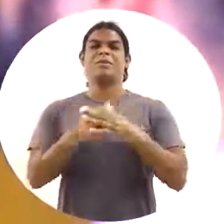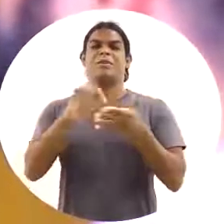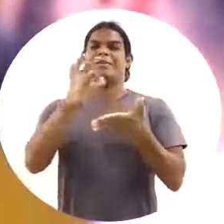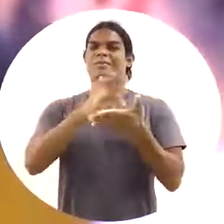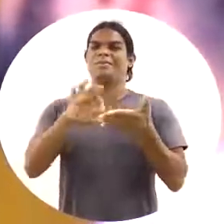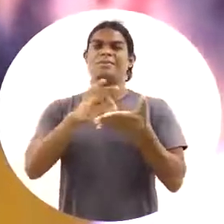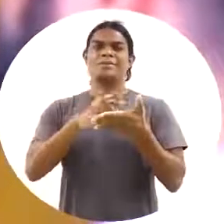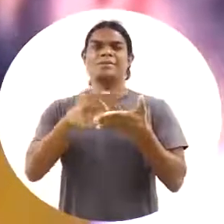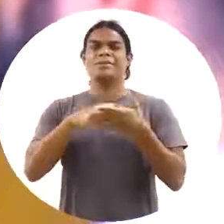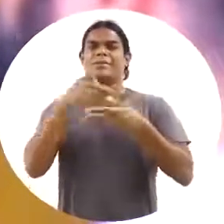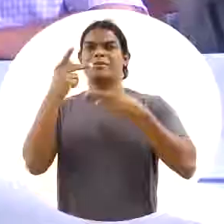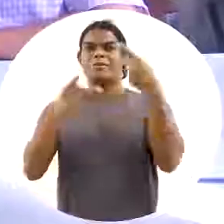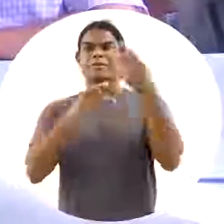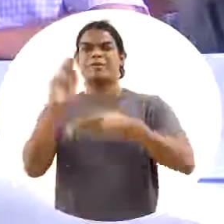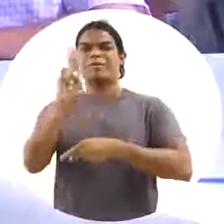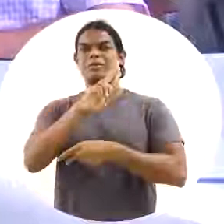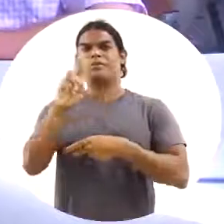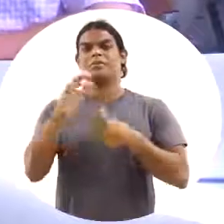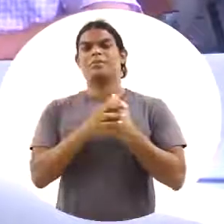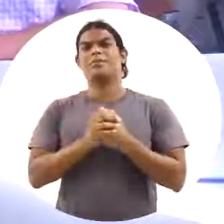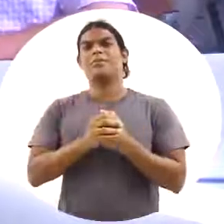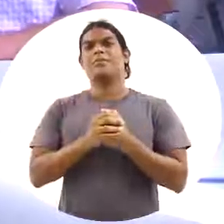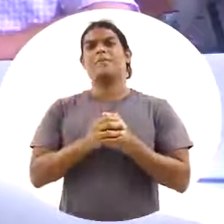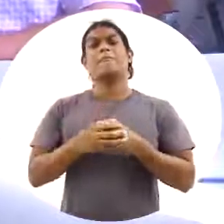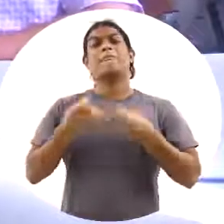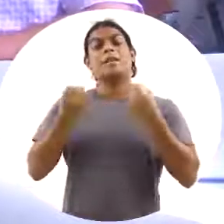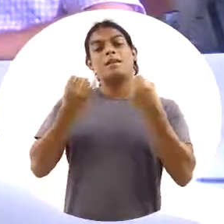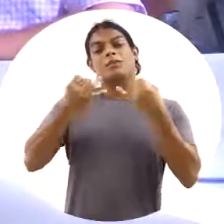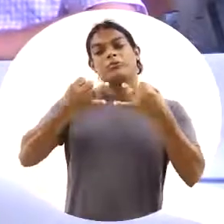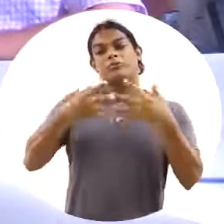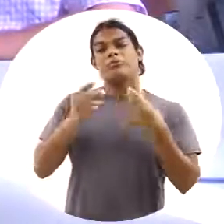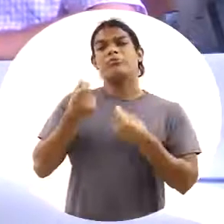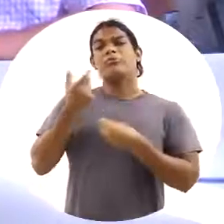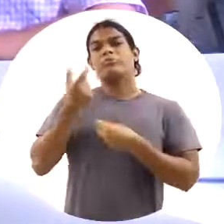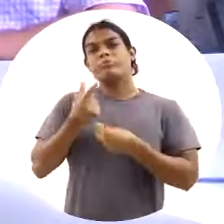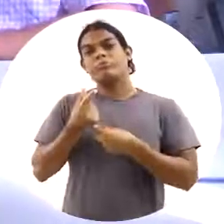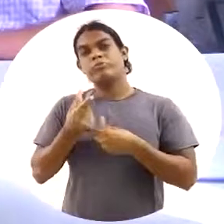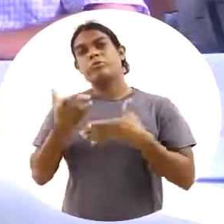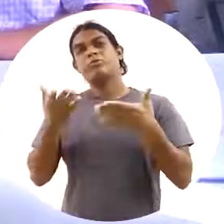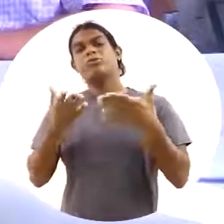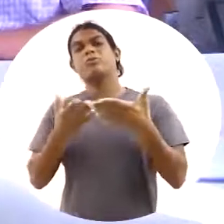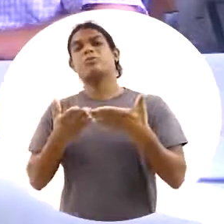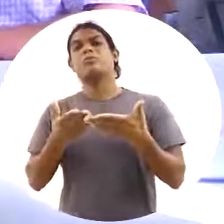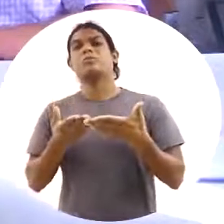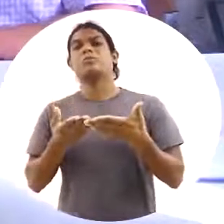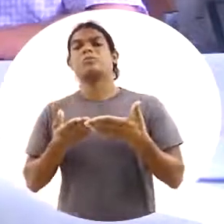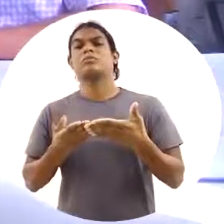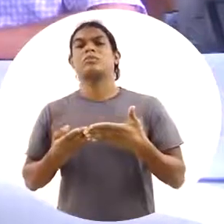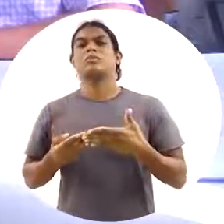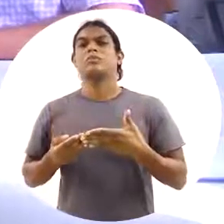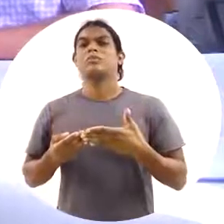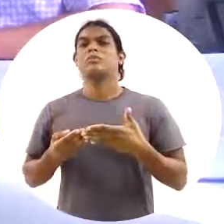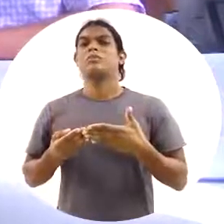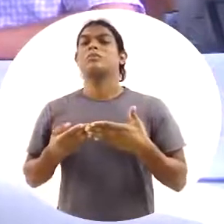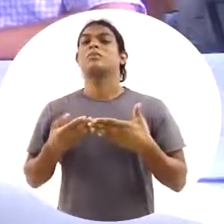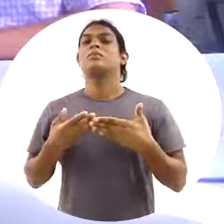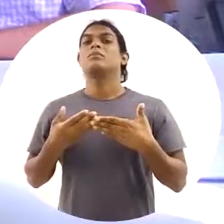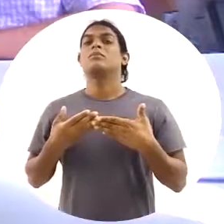acho que são movimentos isolados. Fala um pouco, Lula, do teu... Eu sei que tu tem